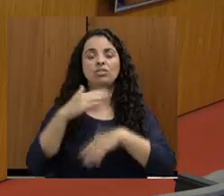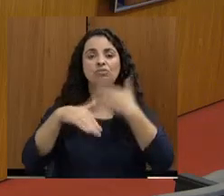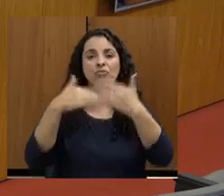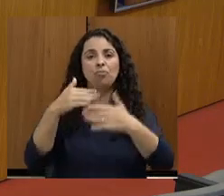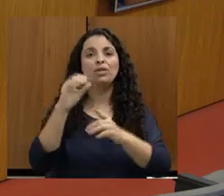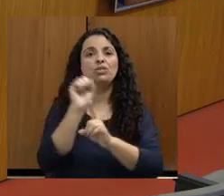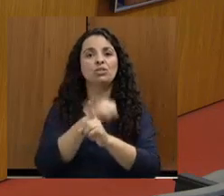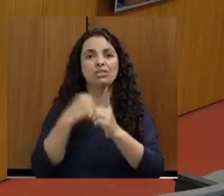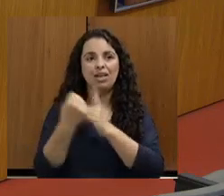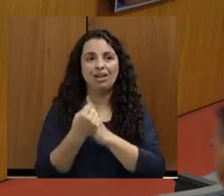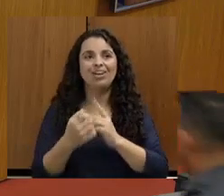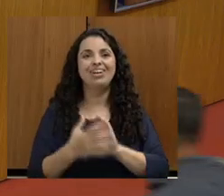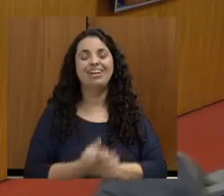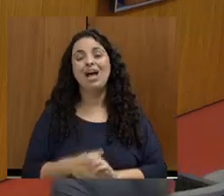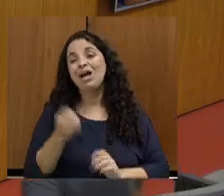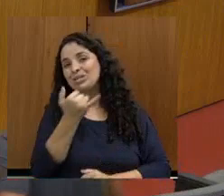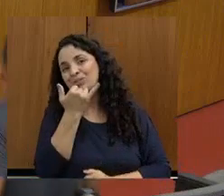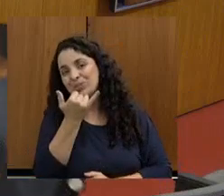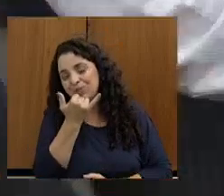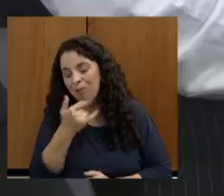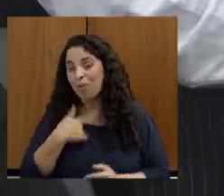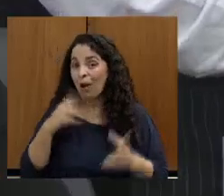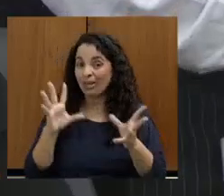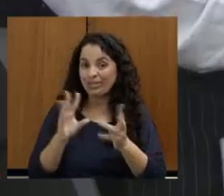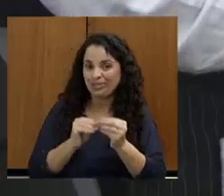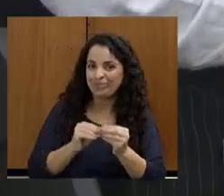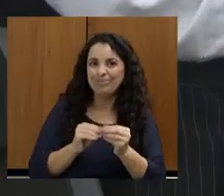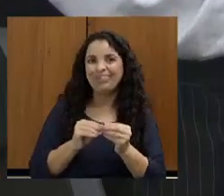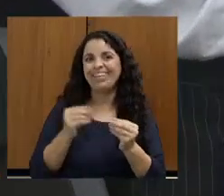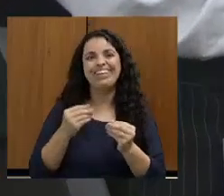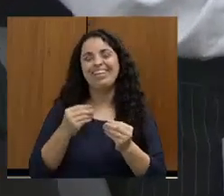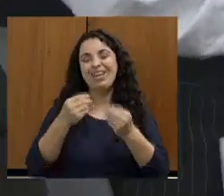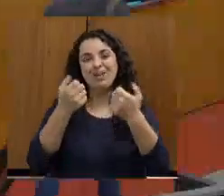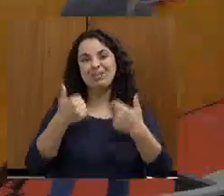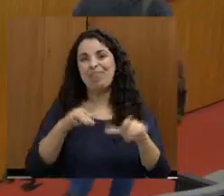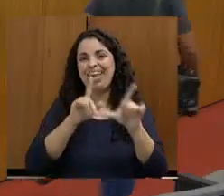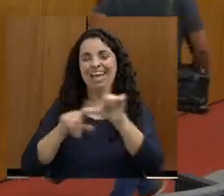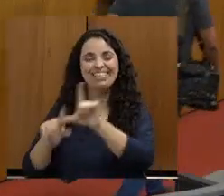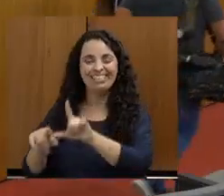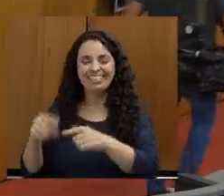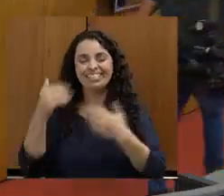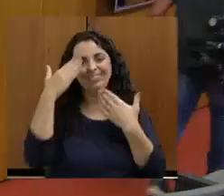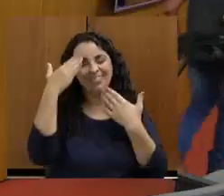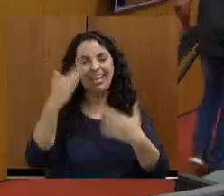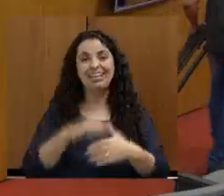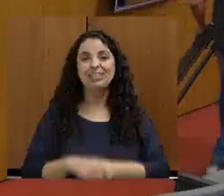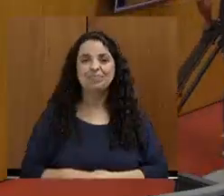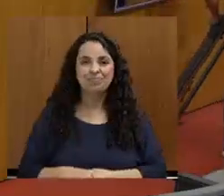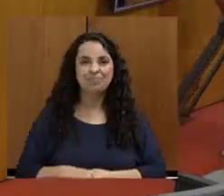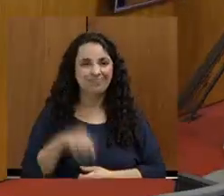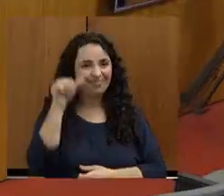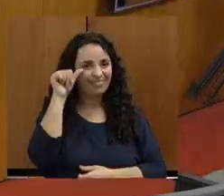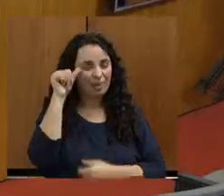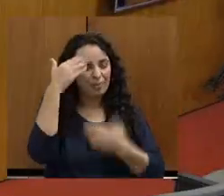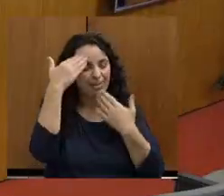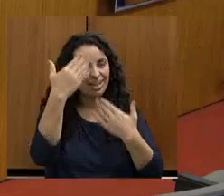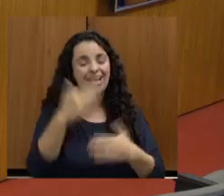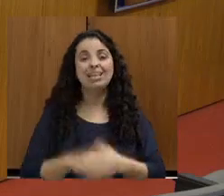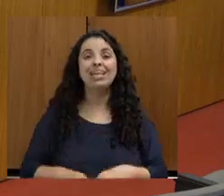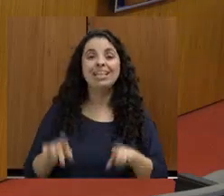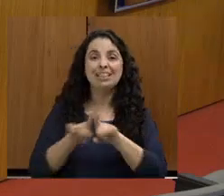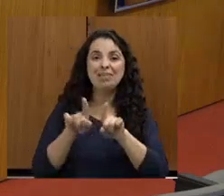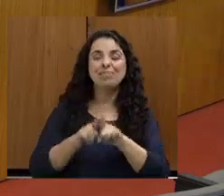porque, com o tempo reduzido, acabei esquecendo de dizer a sigla. Obrigada. Agradecendo também nossas